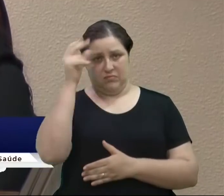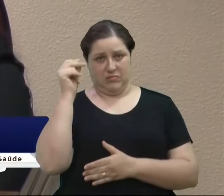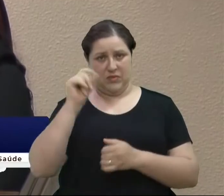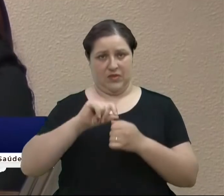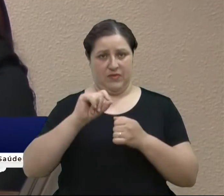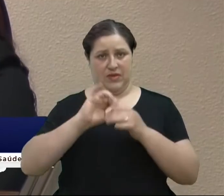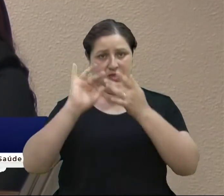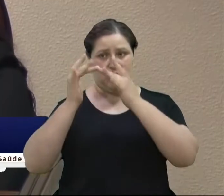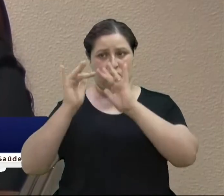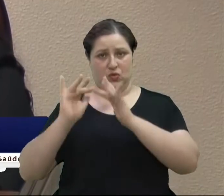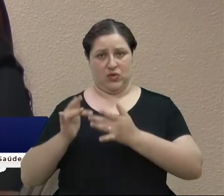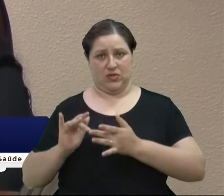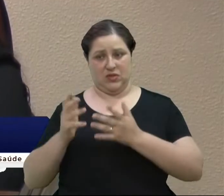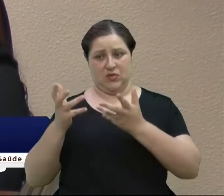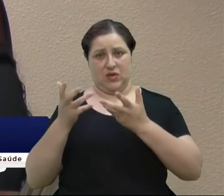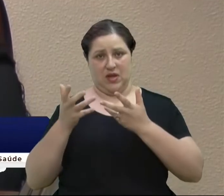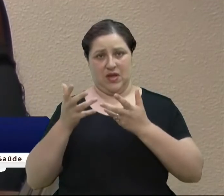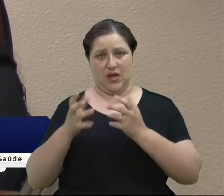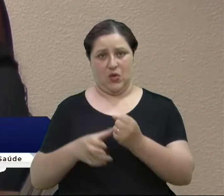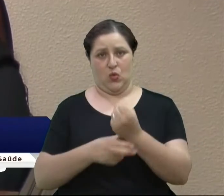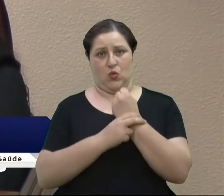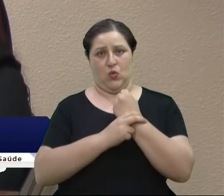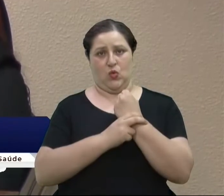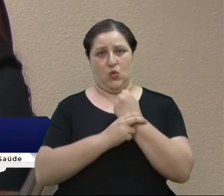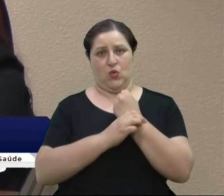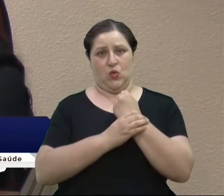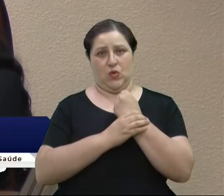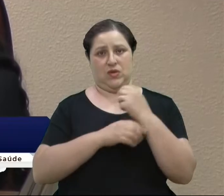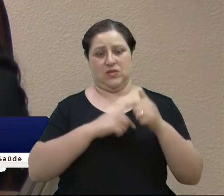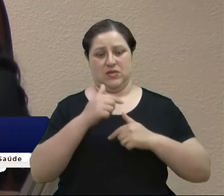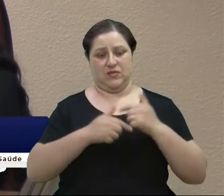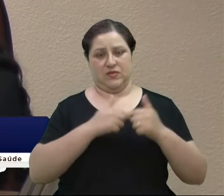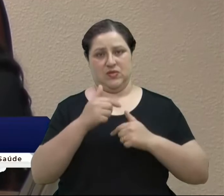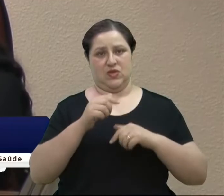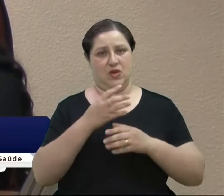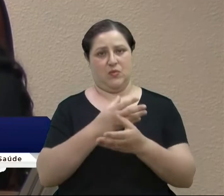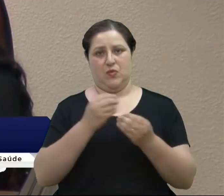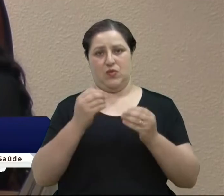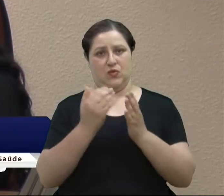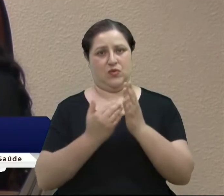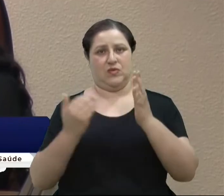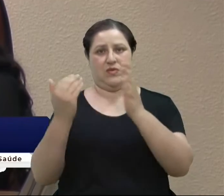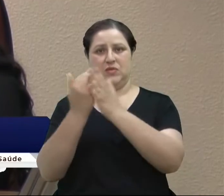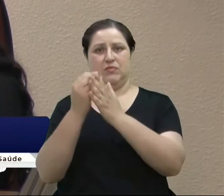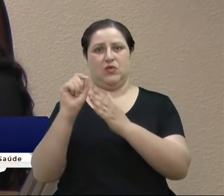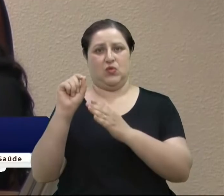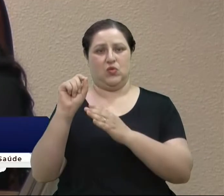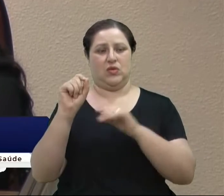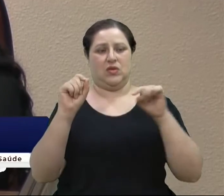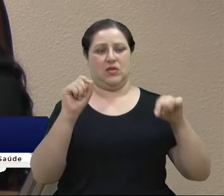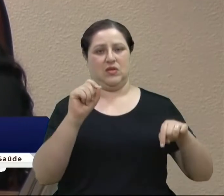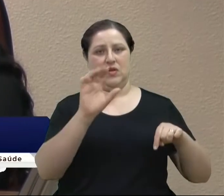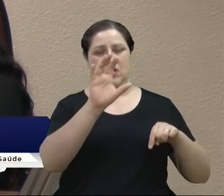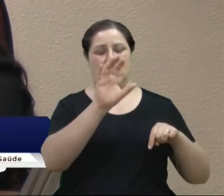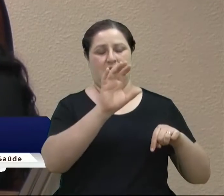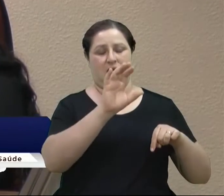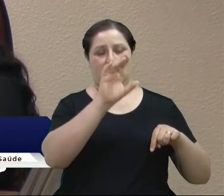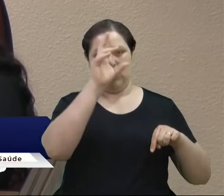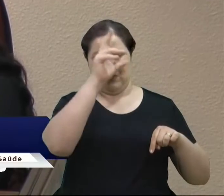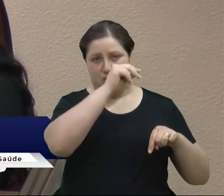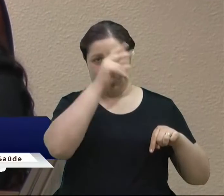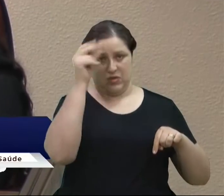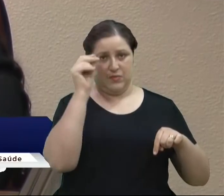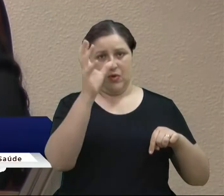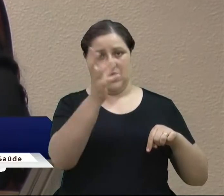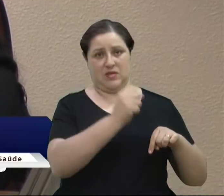fazendo articulações a fim de assegurar o serviço que está muito acima do que o município recebe para pagamento. Mas ele